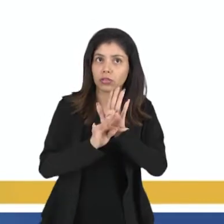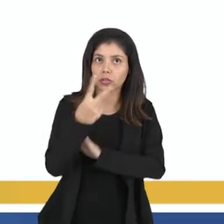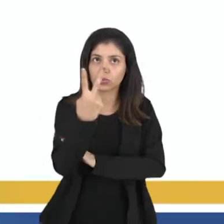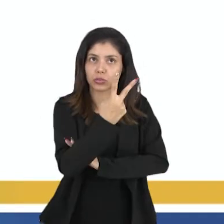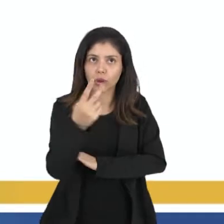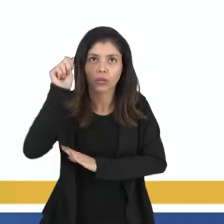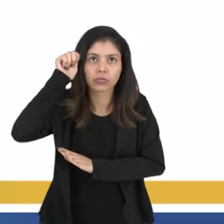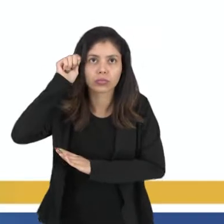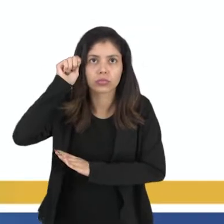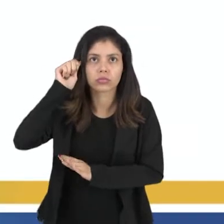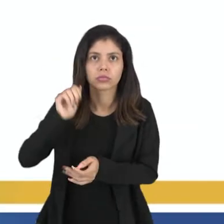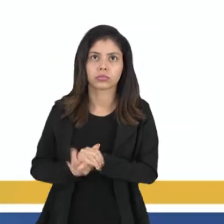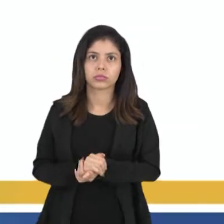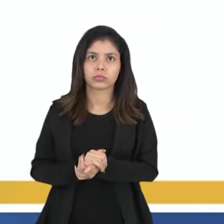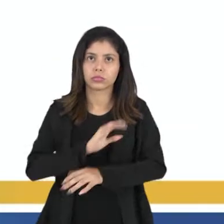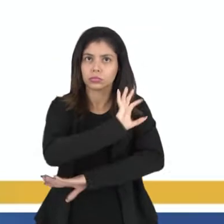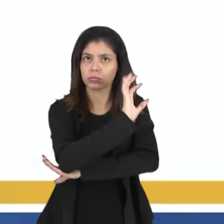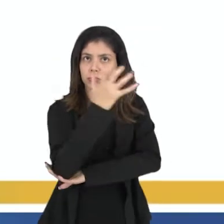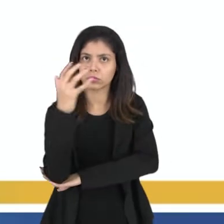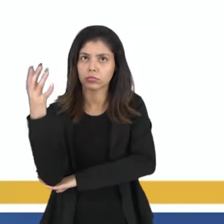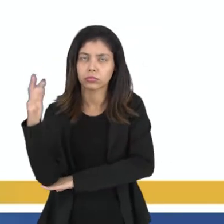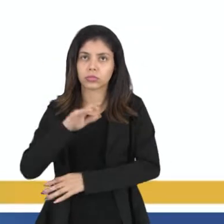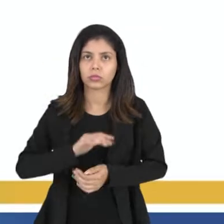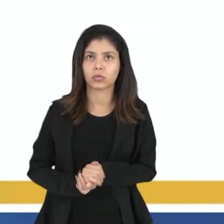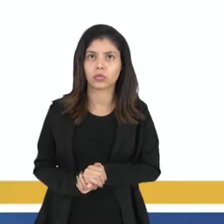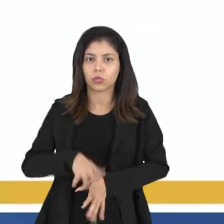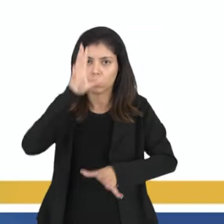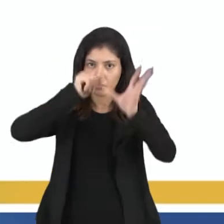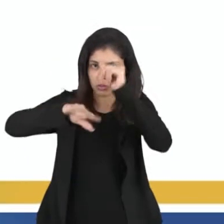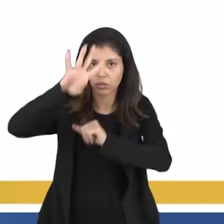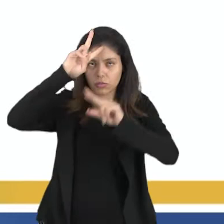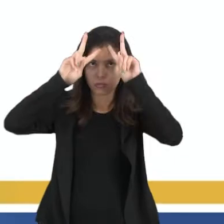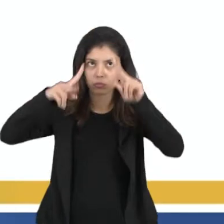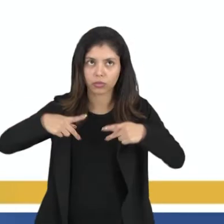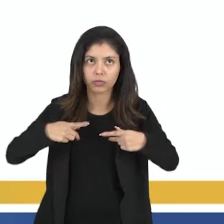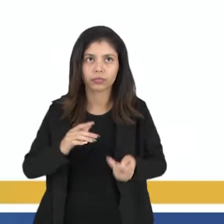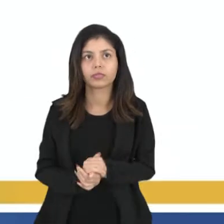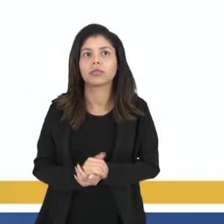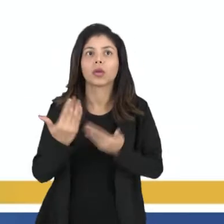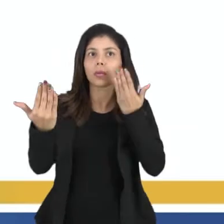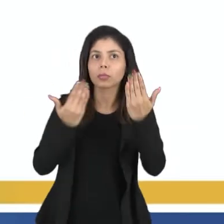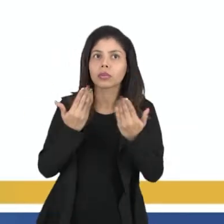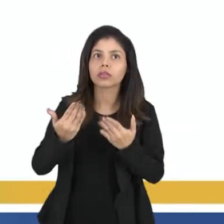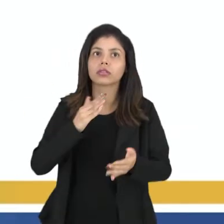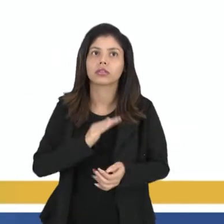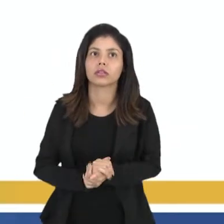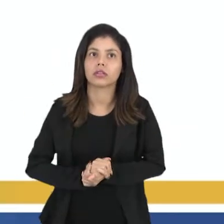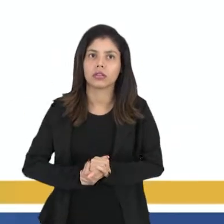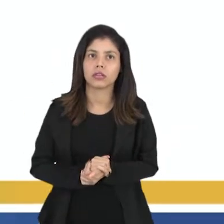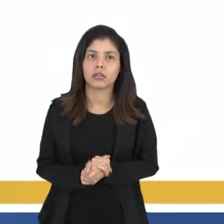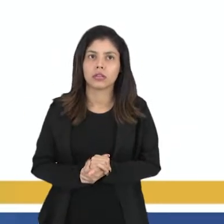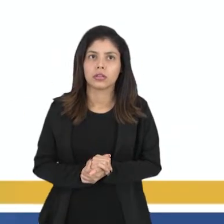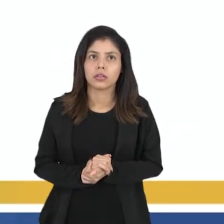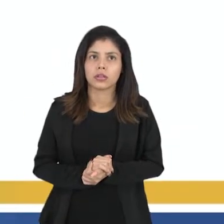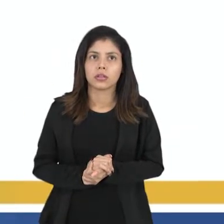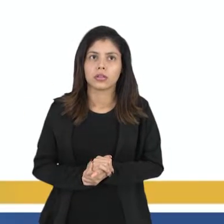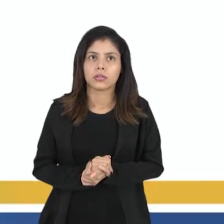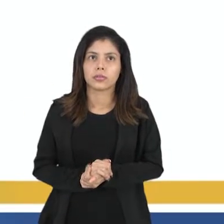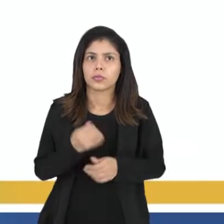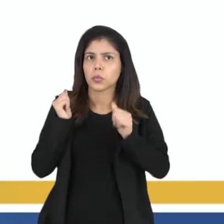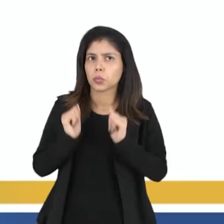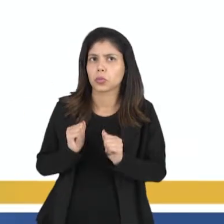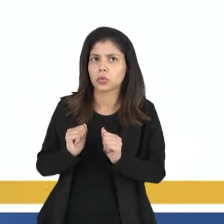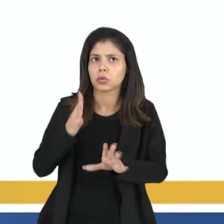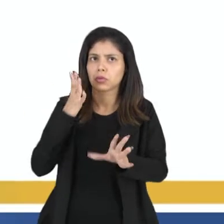se posicionam sobre a natureza do conhecimento humano. A comparação dos excertos